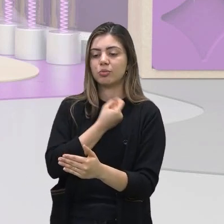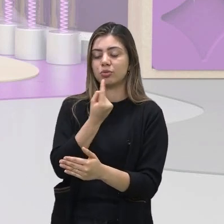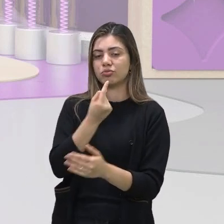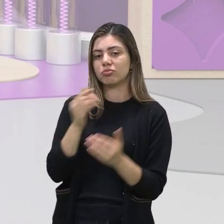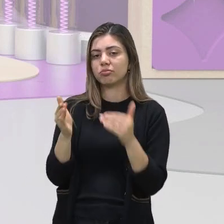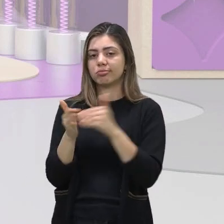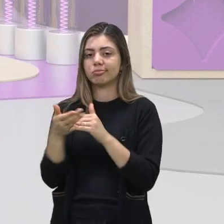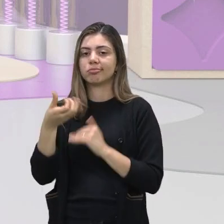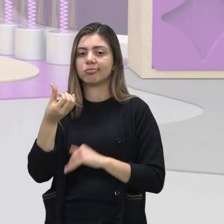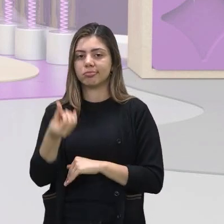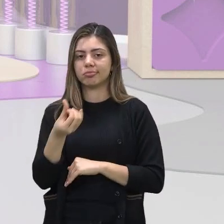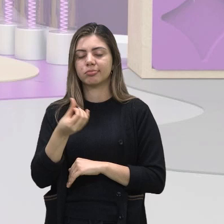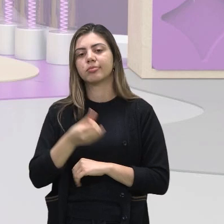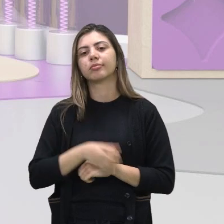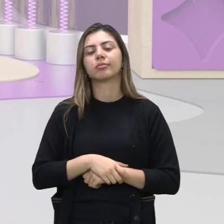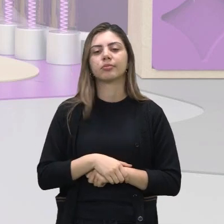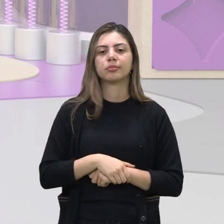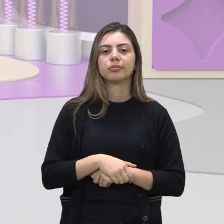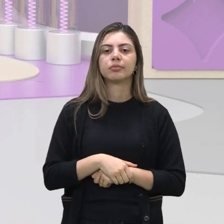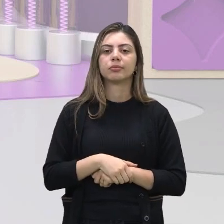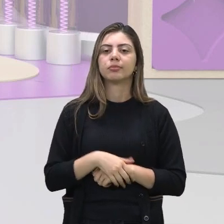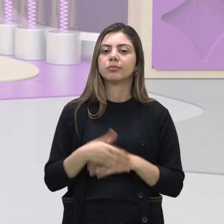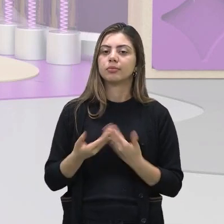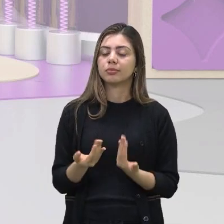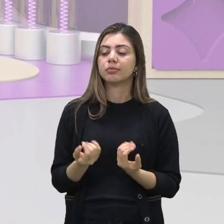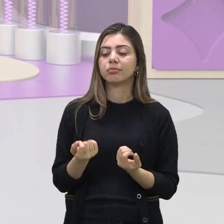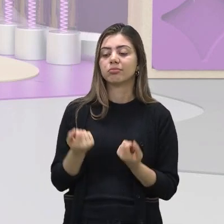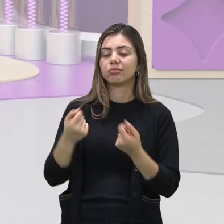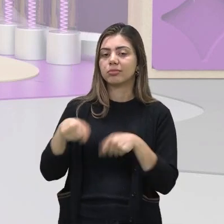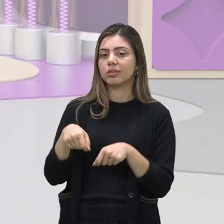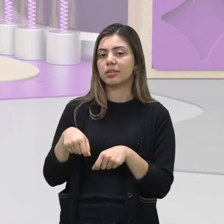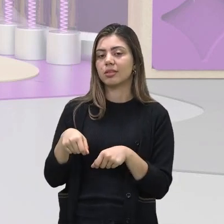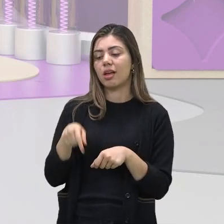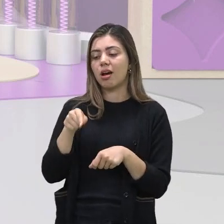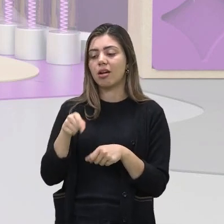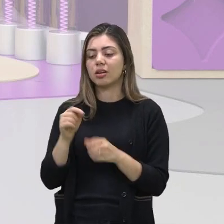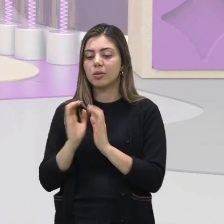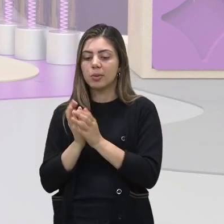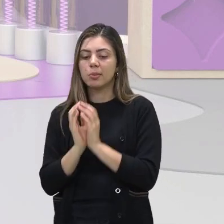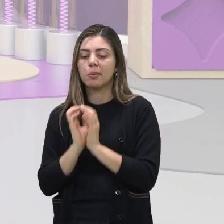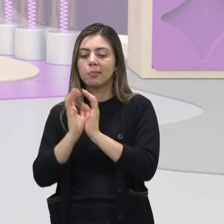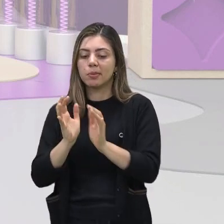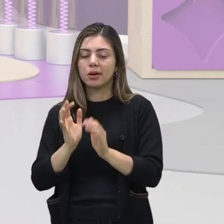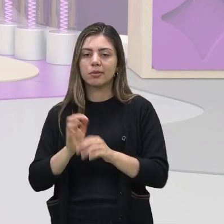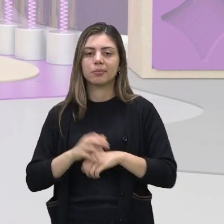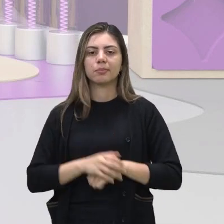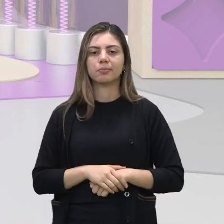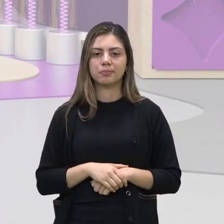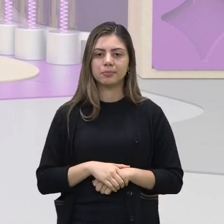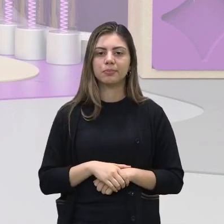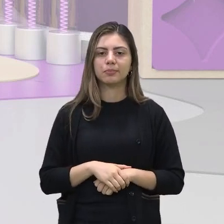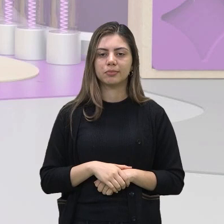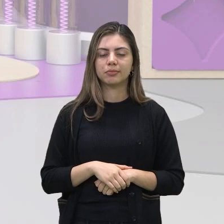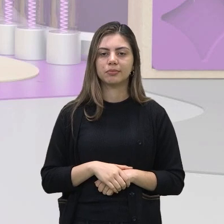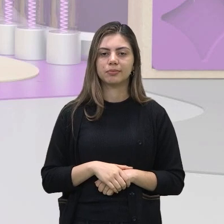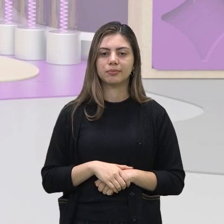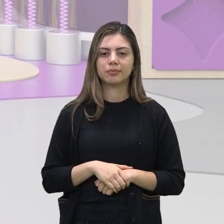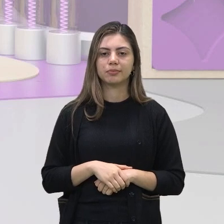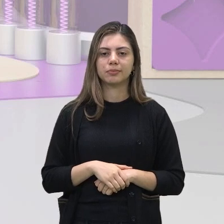com todas as faces com as mesmas chances, tá, de aparecer. Muito